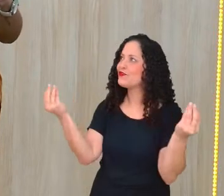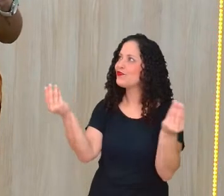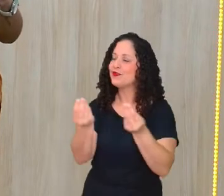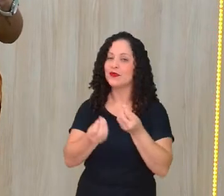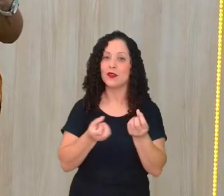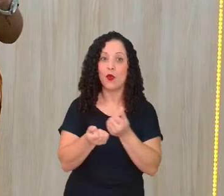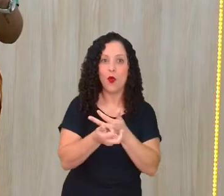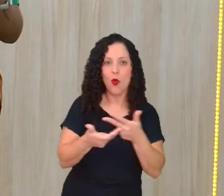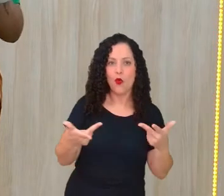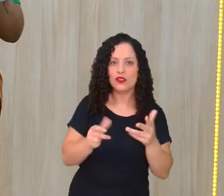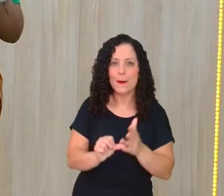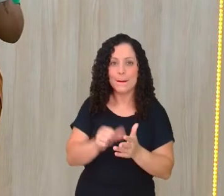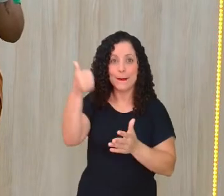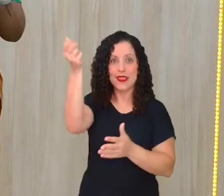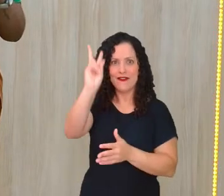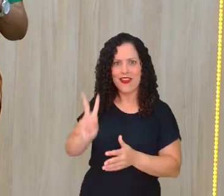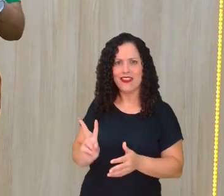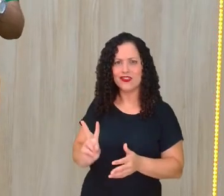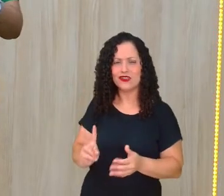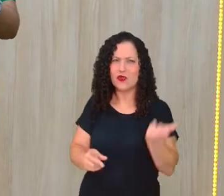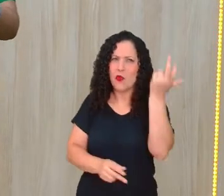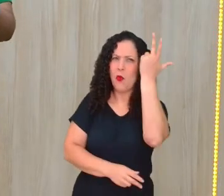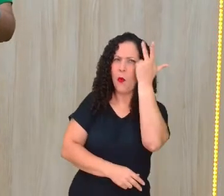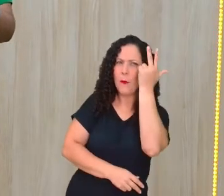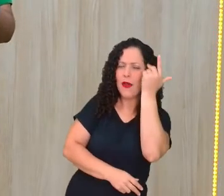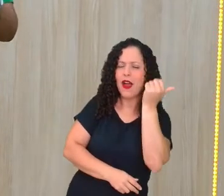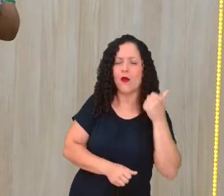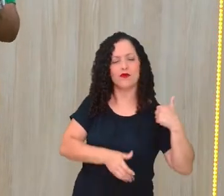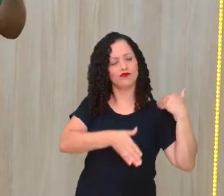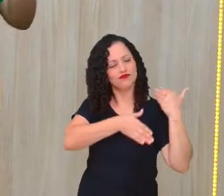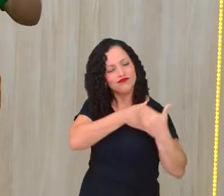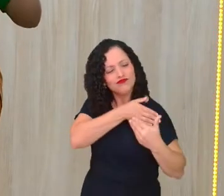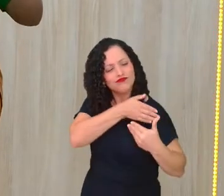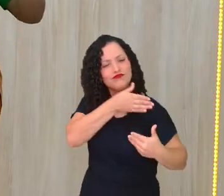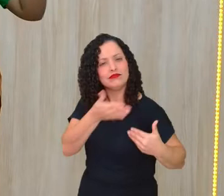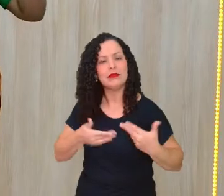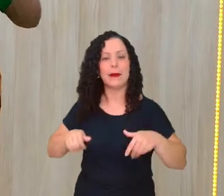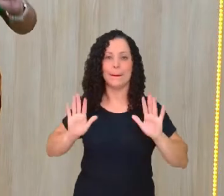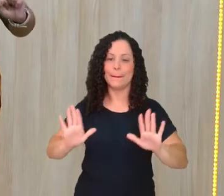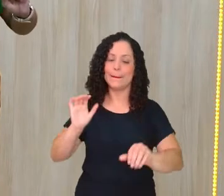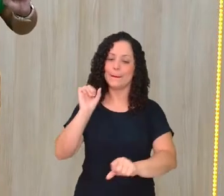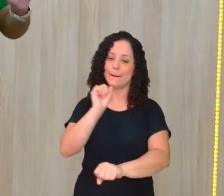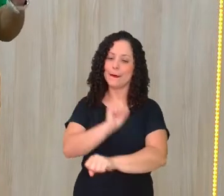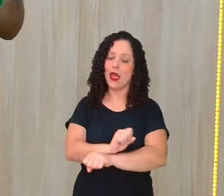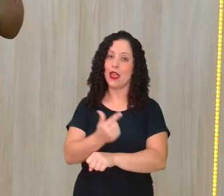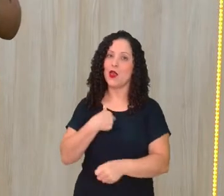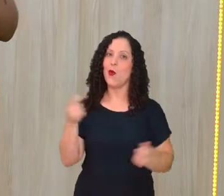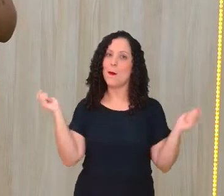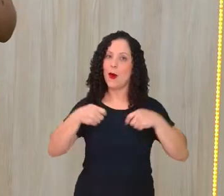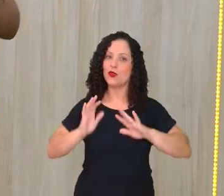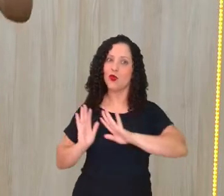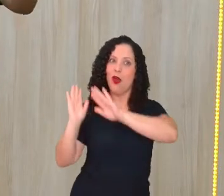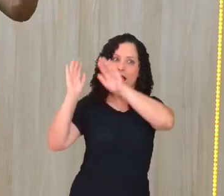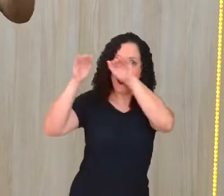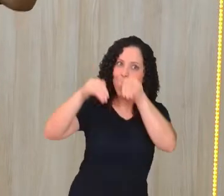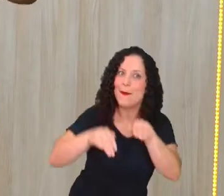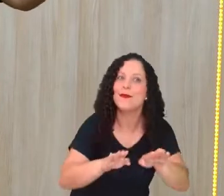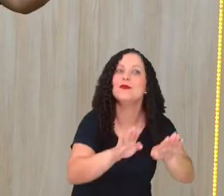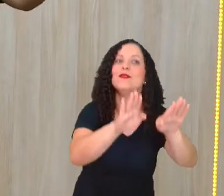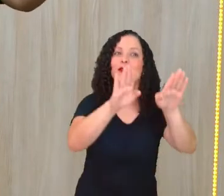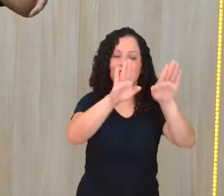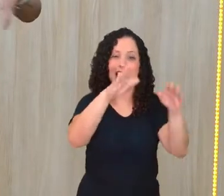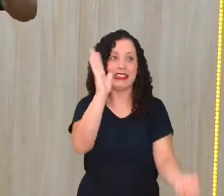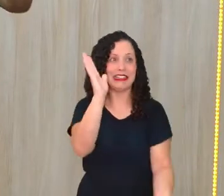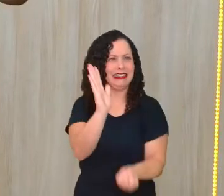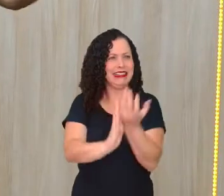espontânea da primeira vez, e ela percebe que isso é uma constante, então ela fala, não, se eu posso entrar no bordado e eu posso criar